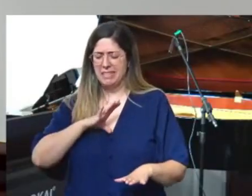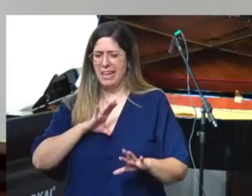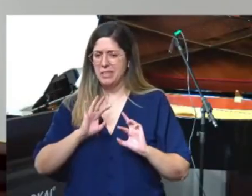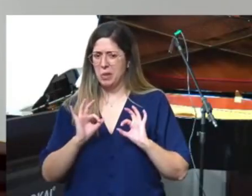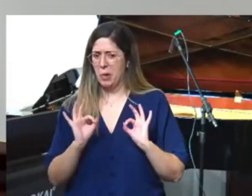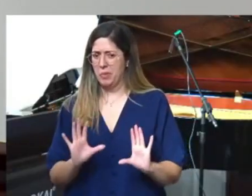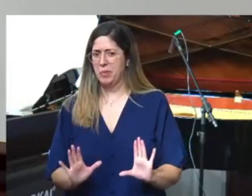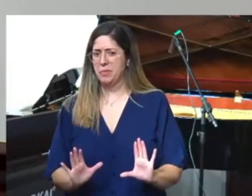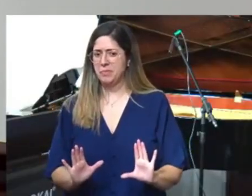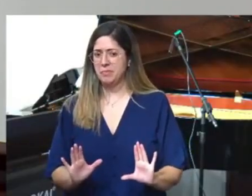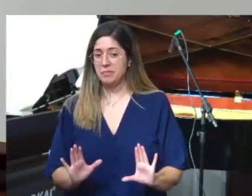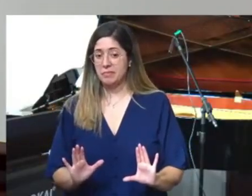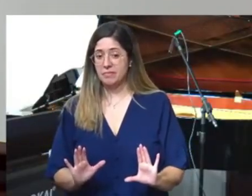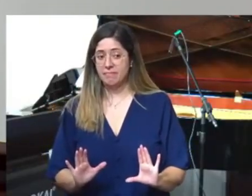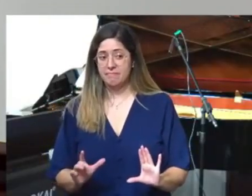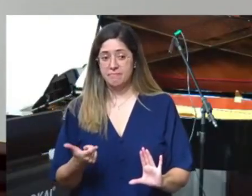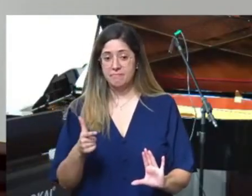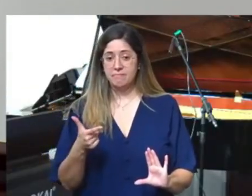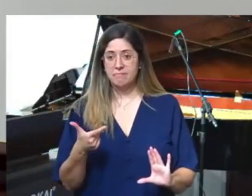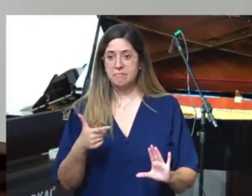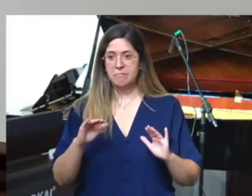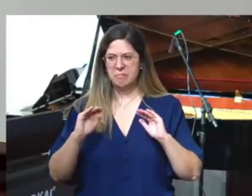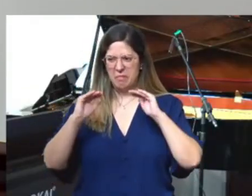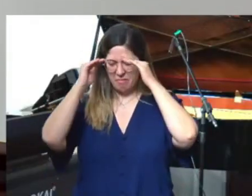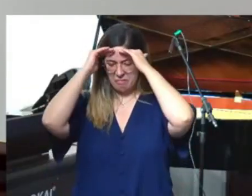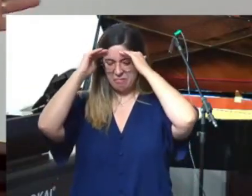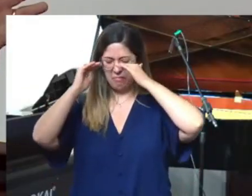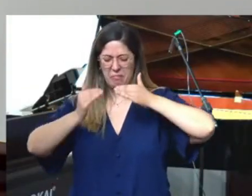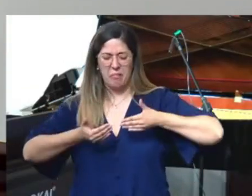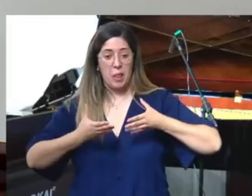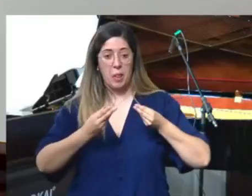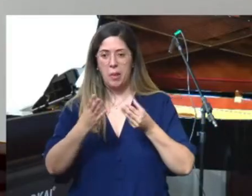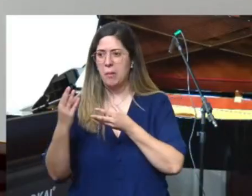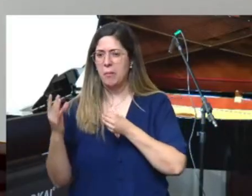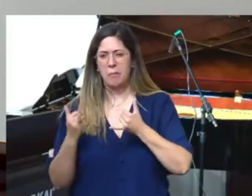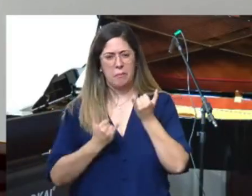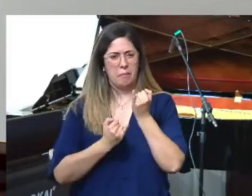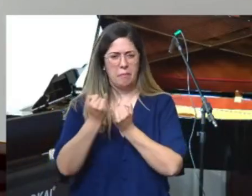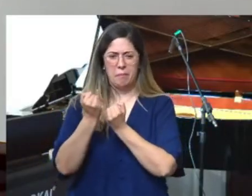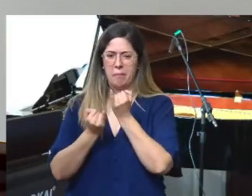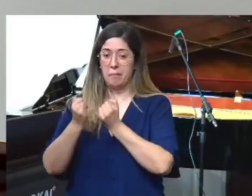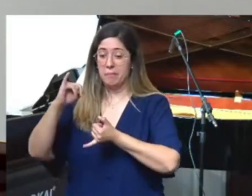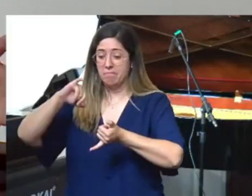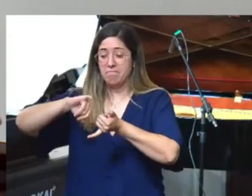prudência, sem moderação, onde havia devassidão,